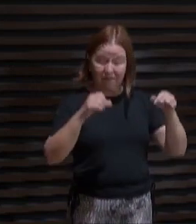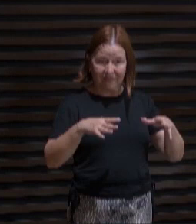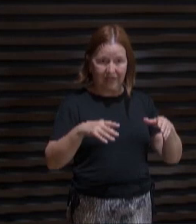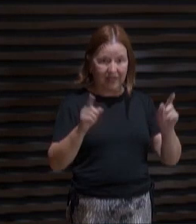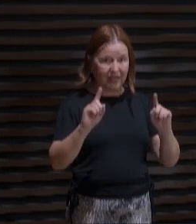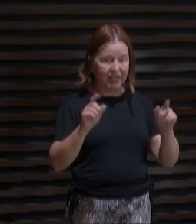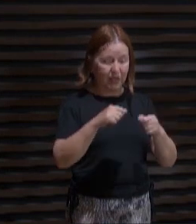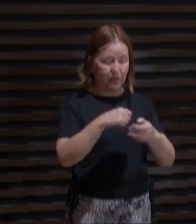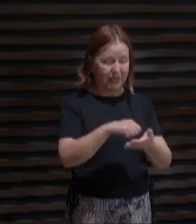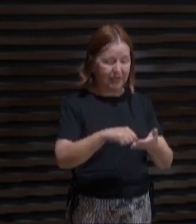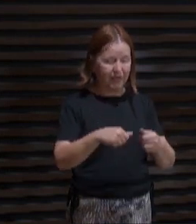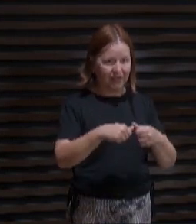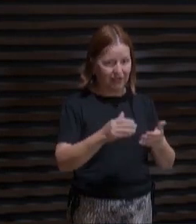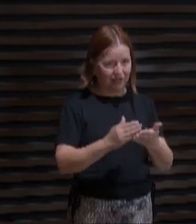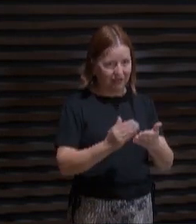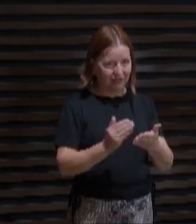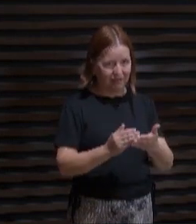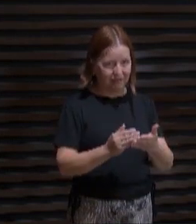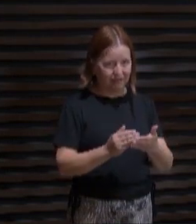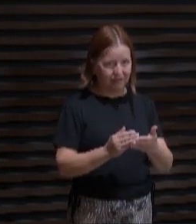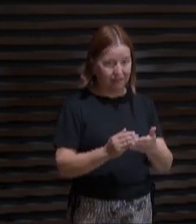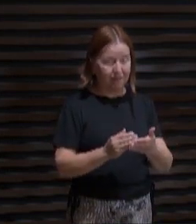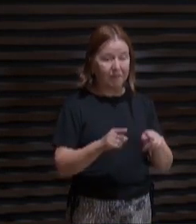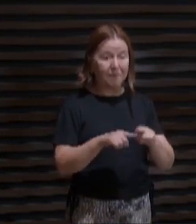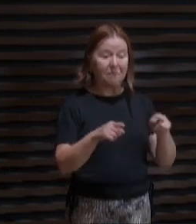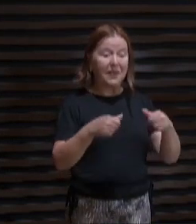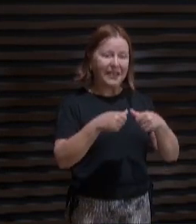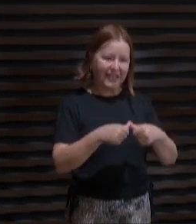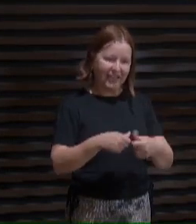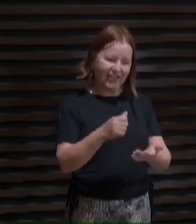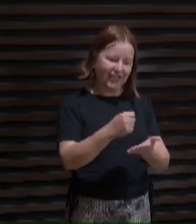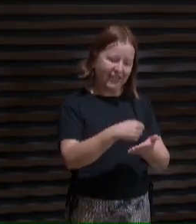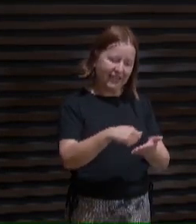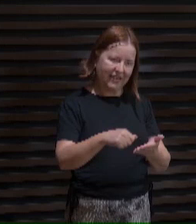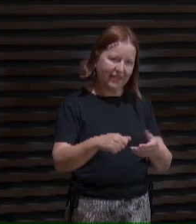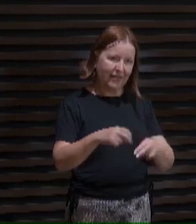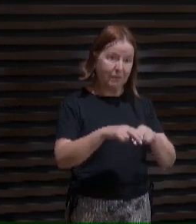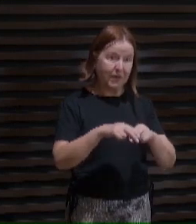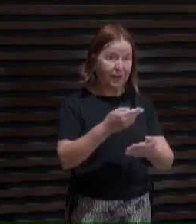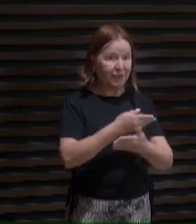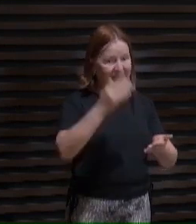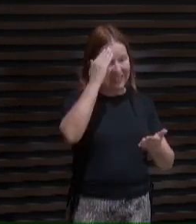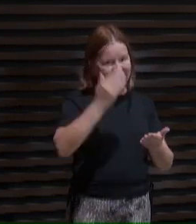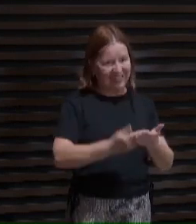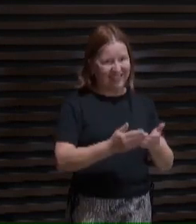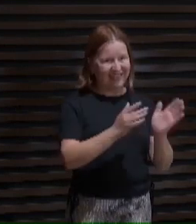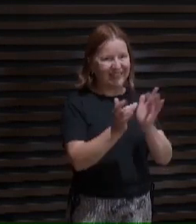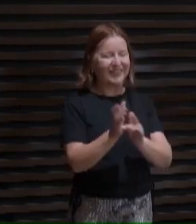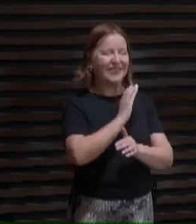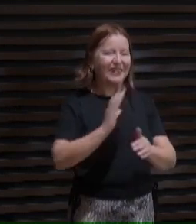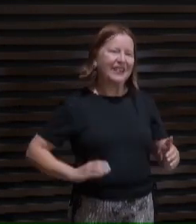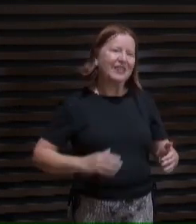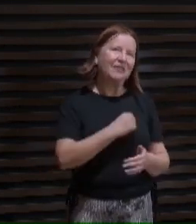estão escritos neste livro. Estes, porém, foram registrados para que creiais que Jesus é o Cristo, o Filho